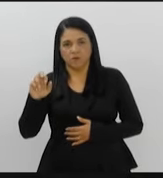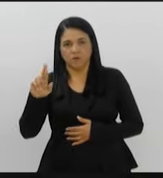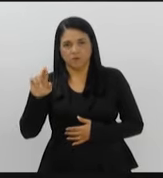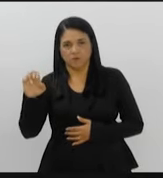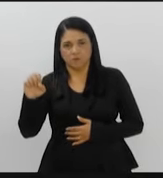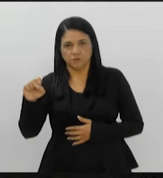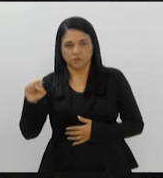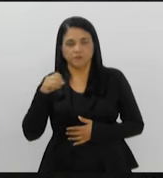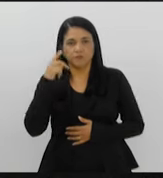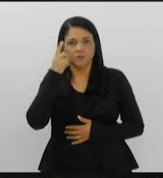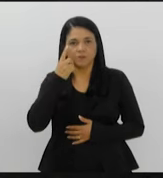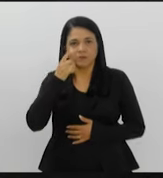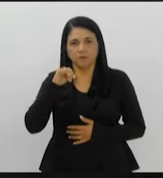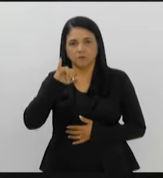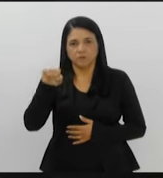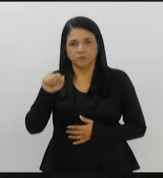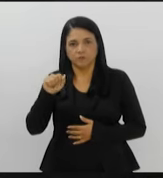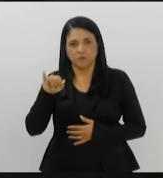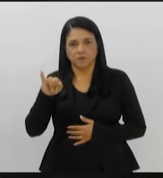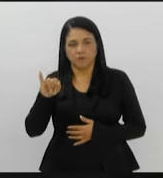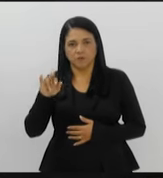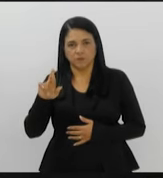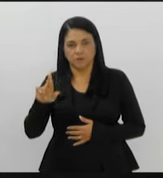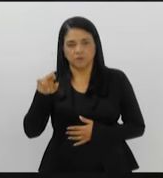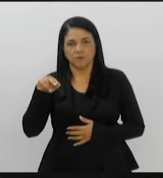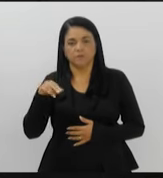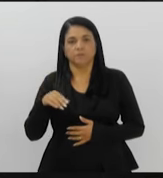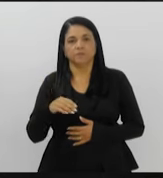Nosso nobre deputado, Jair Bittencourt.